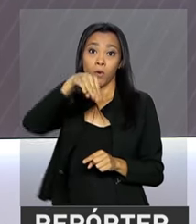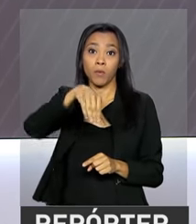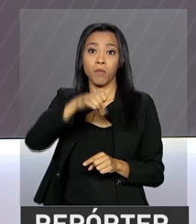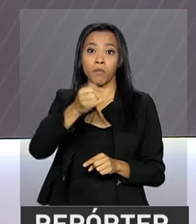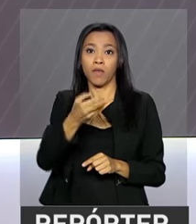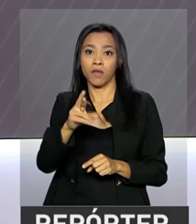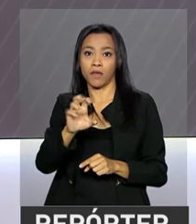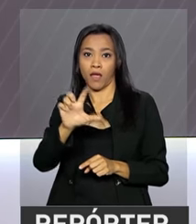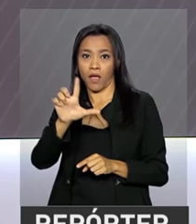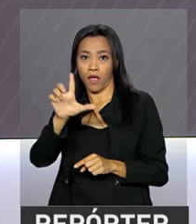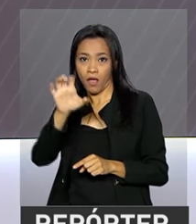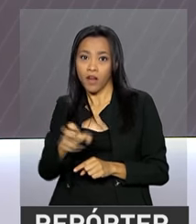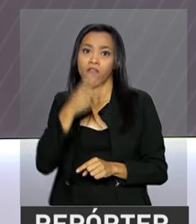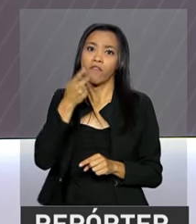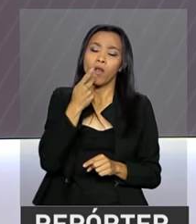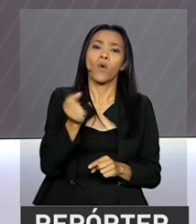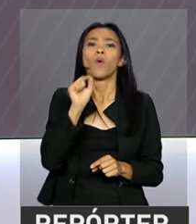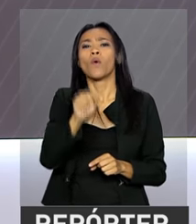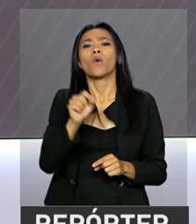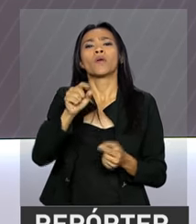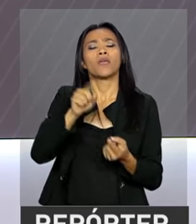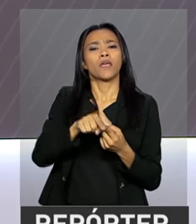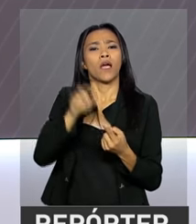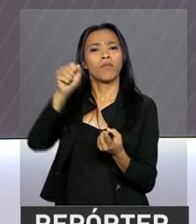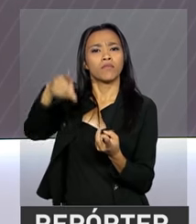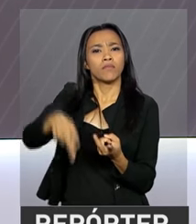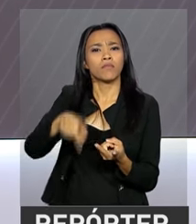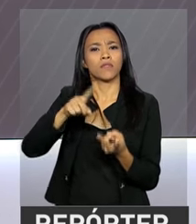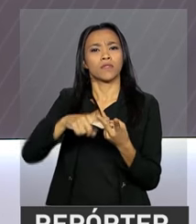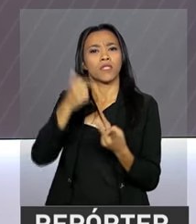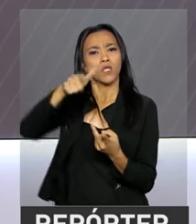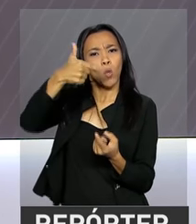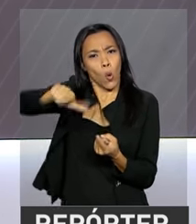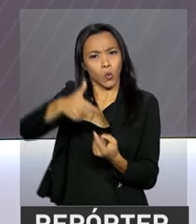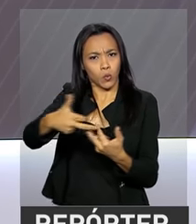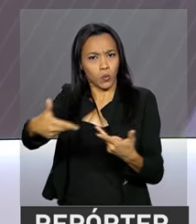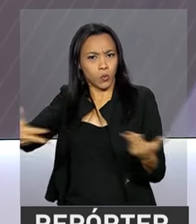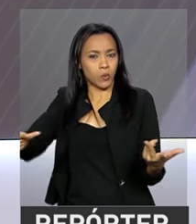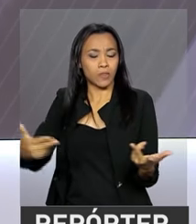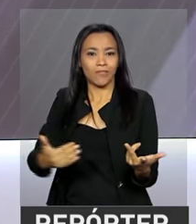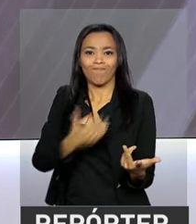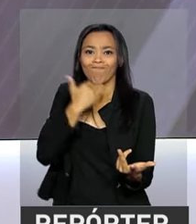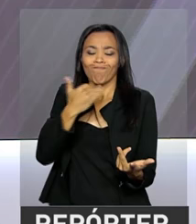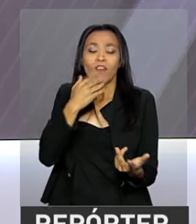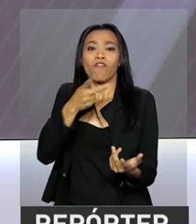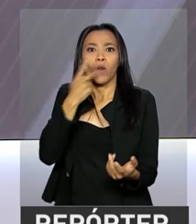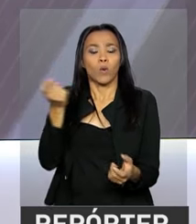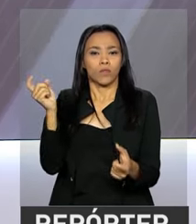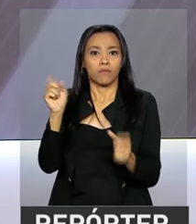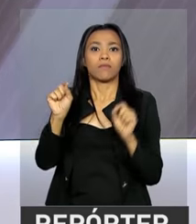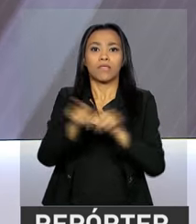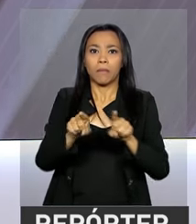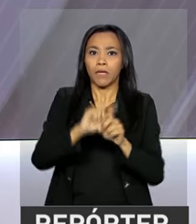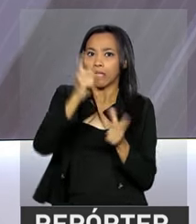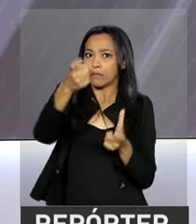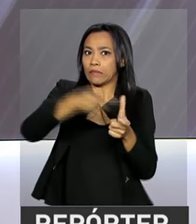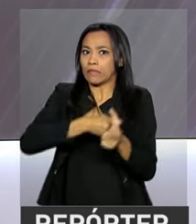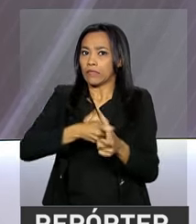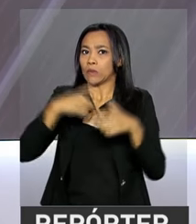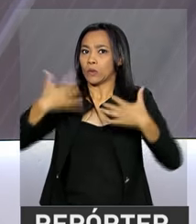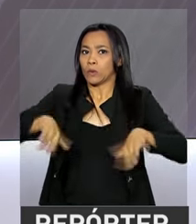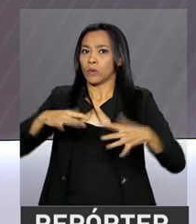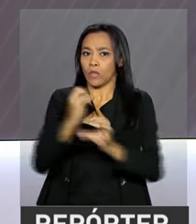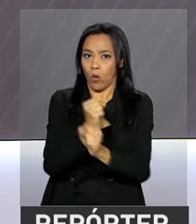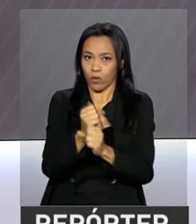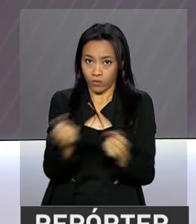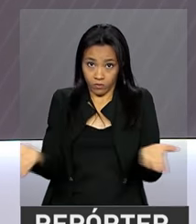dos benefícios previdenciários e assistenciais é impagável. Ele falou também do tamanho do déficit, considerando o cálculo atual.